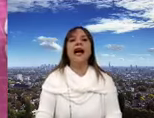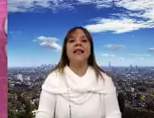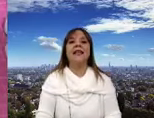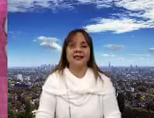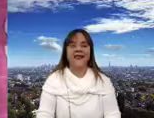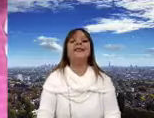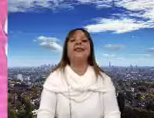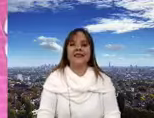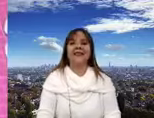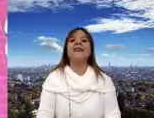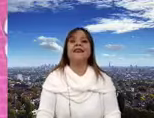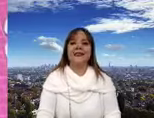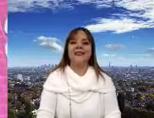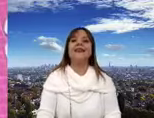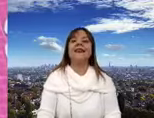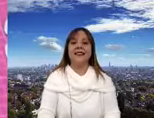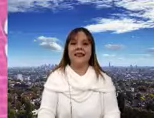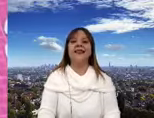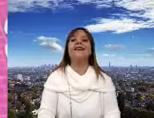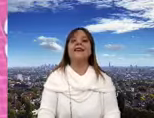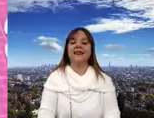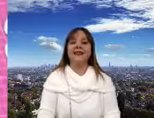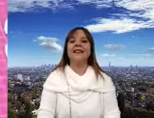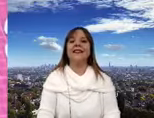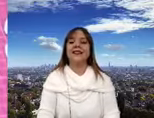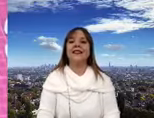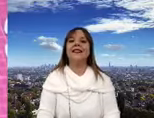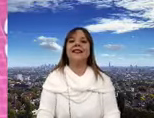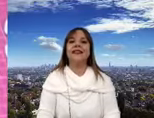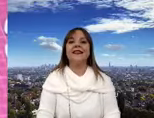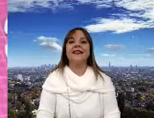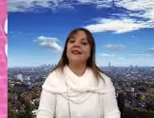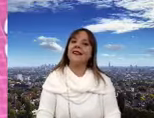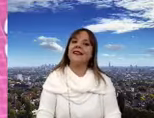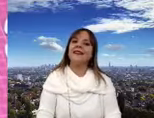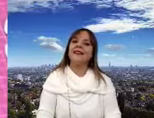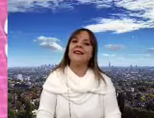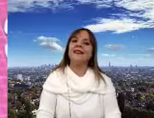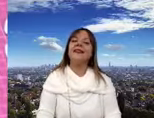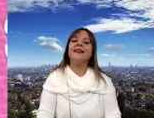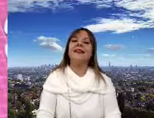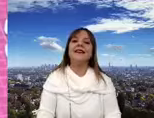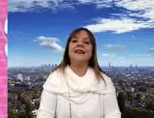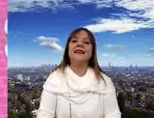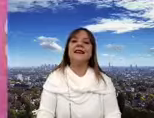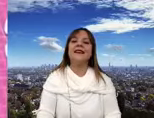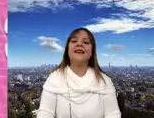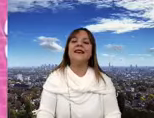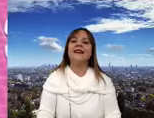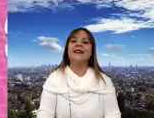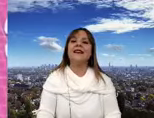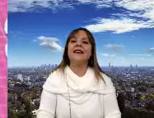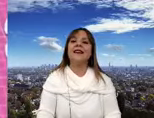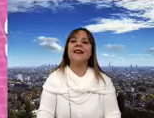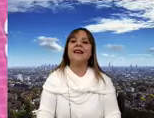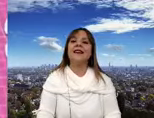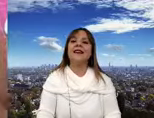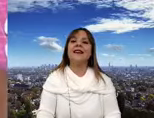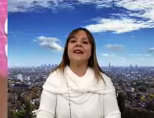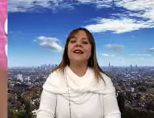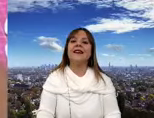gente sempre saber onde é em cima e não se perder nisso. Aí recorta. E a cabeça, a diferença é